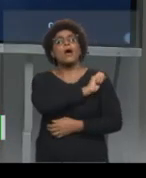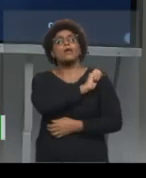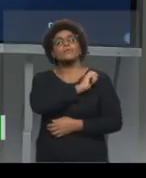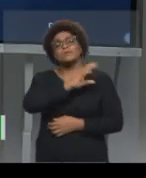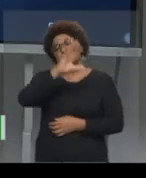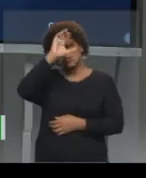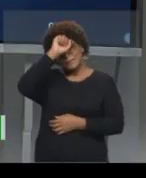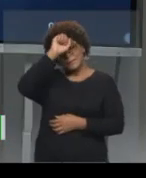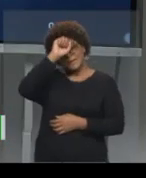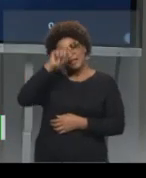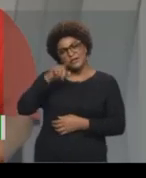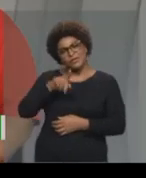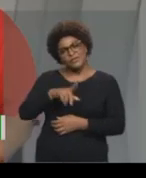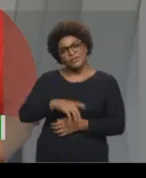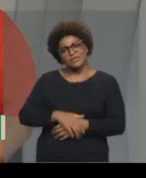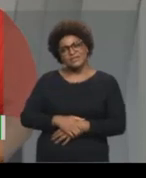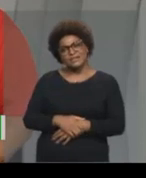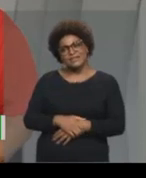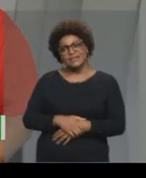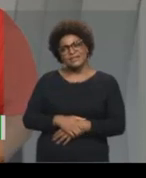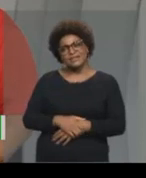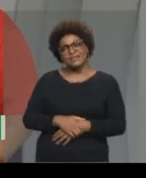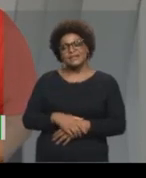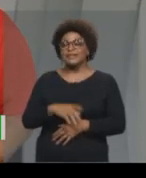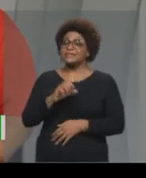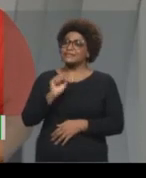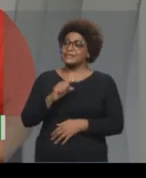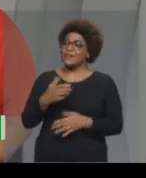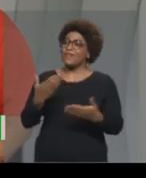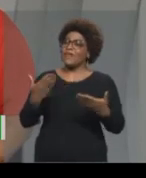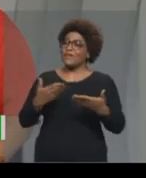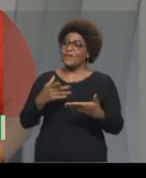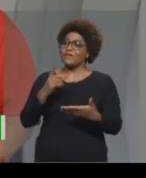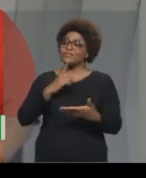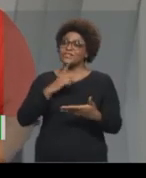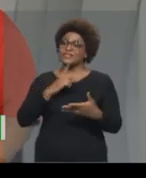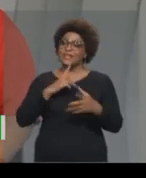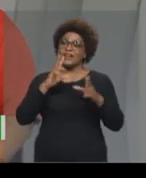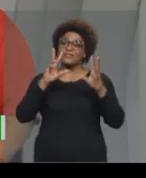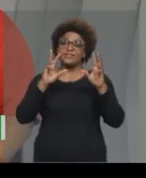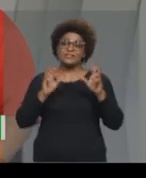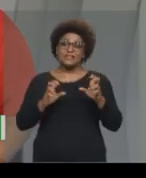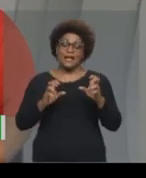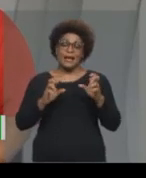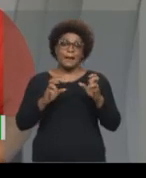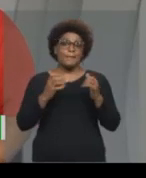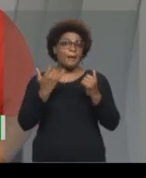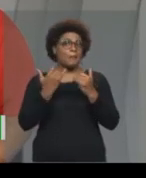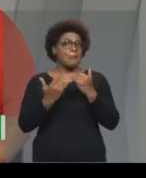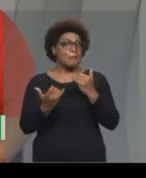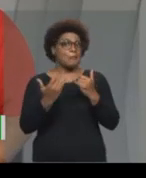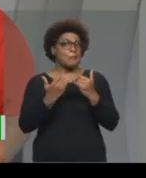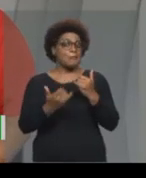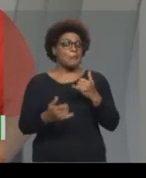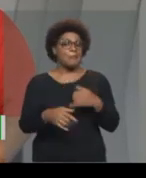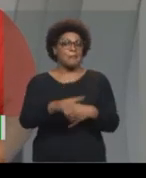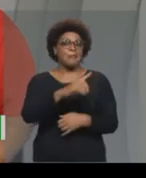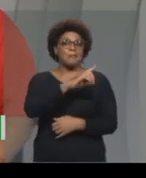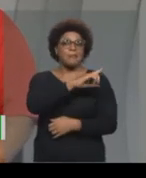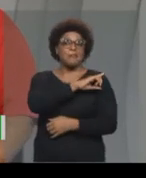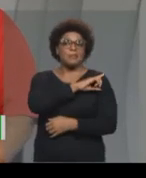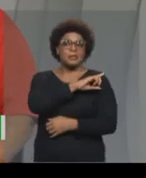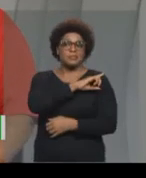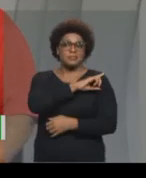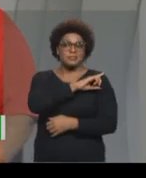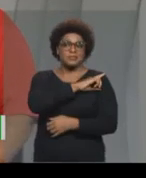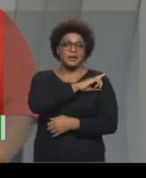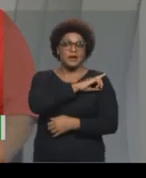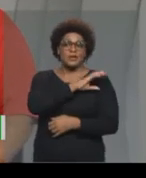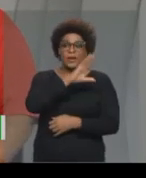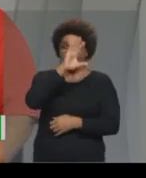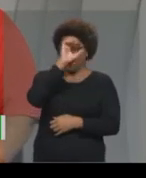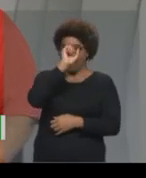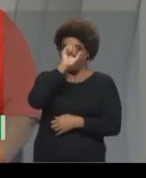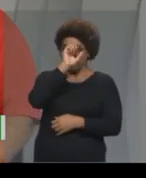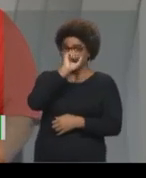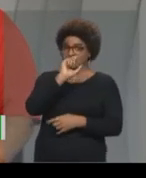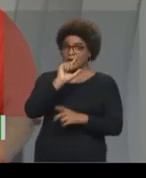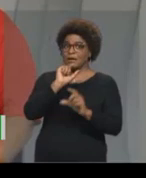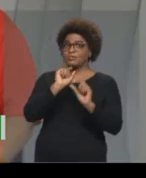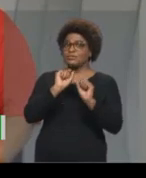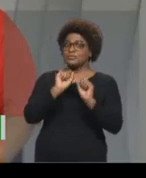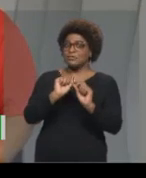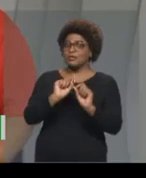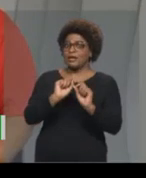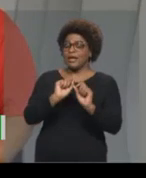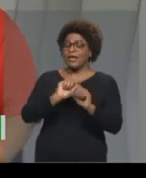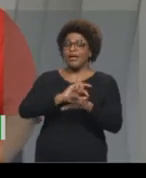inglesa. Sim, hoje tivemos temas parecidos. No primeiro ano, nós vimos o que são human rights e também vimos um pouco